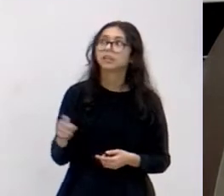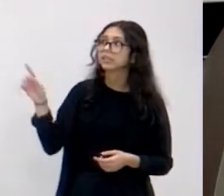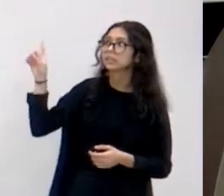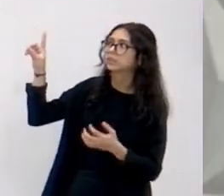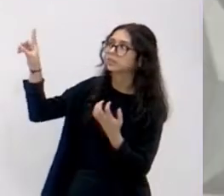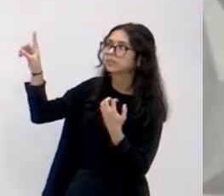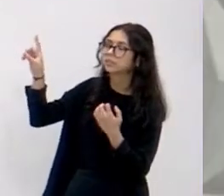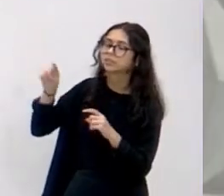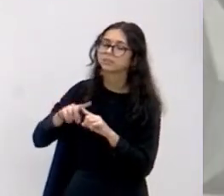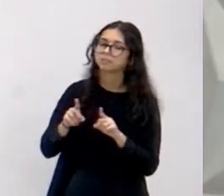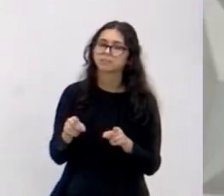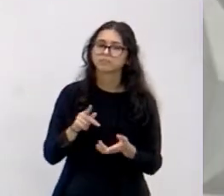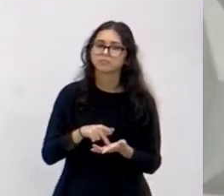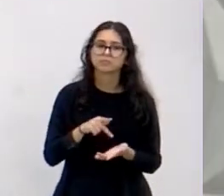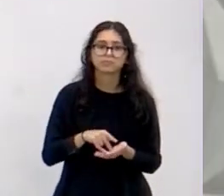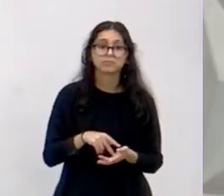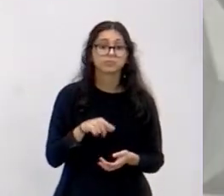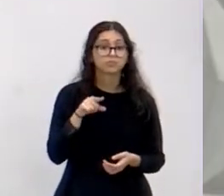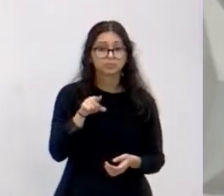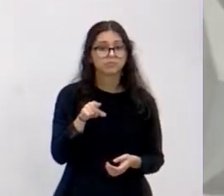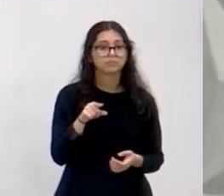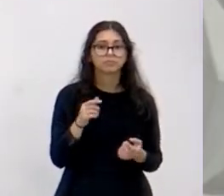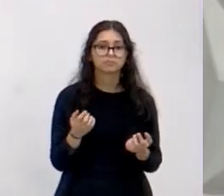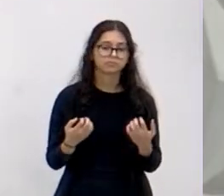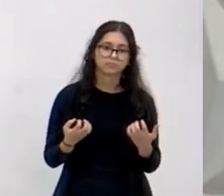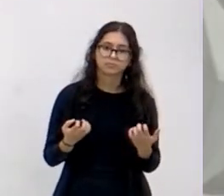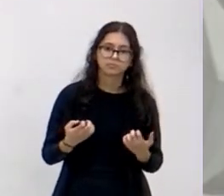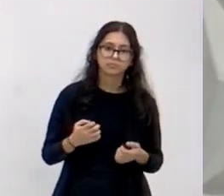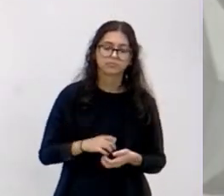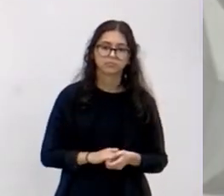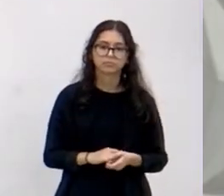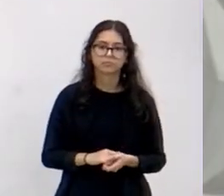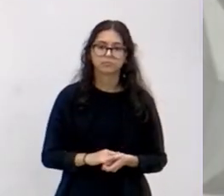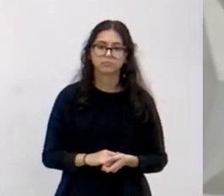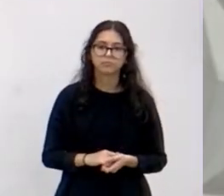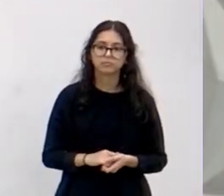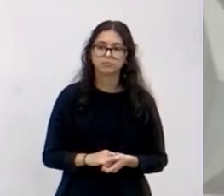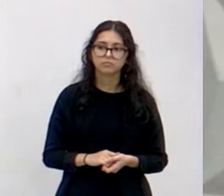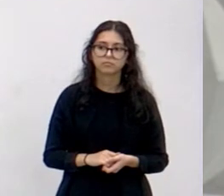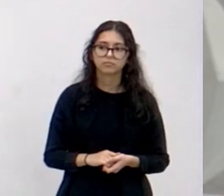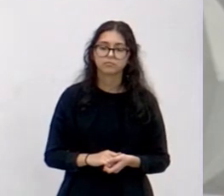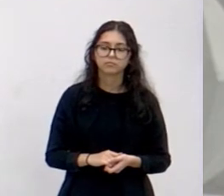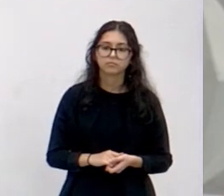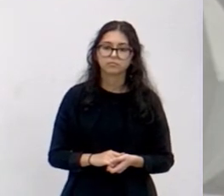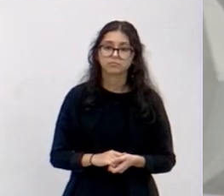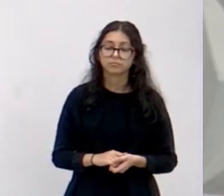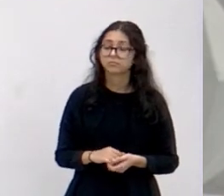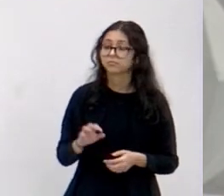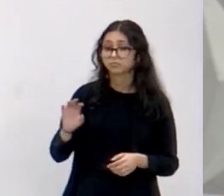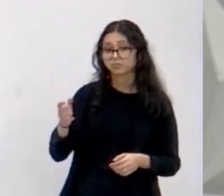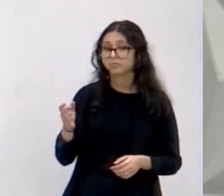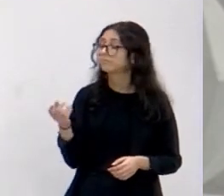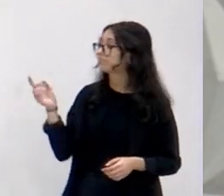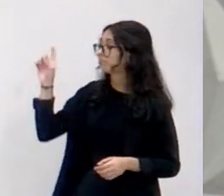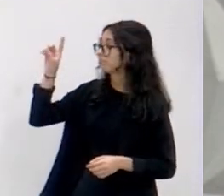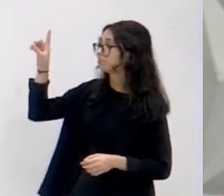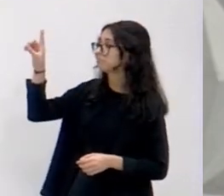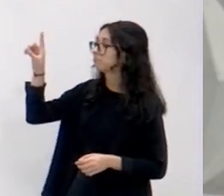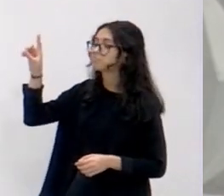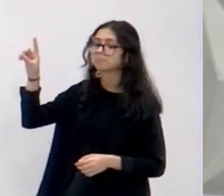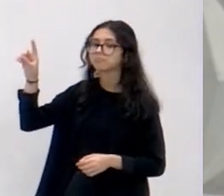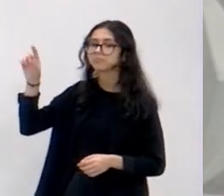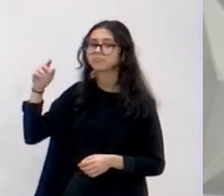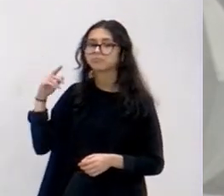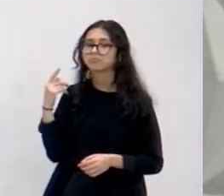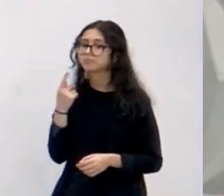você tá correndo feito um louco correndo feito uma louca dizendo que Deus Deus Talvez não tenha nada a ver com isso seja só uma